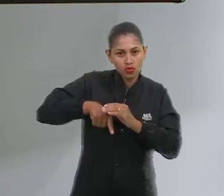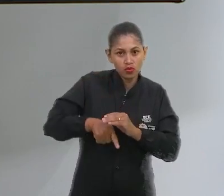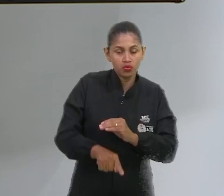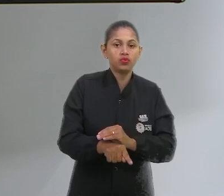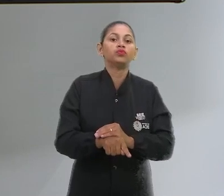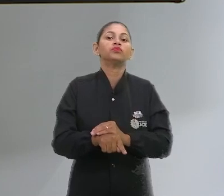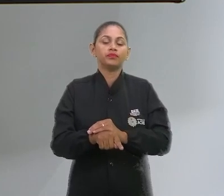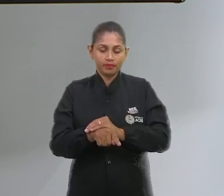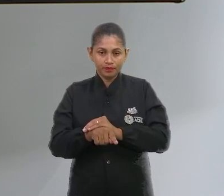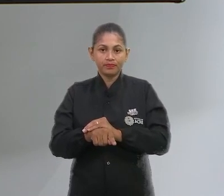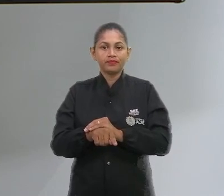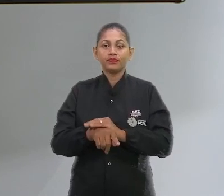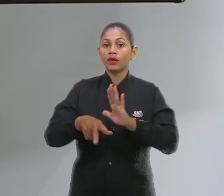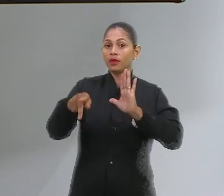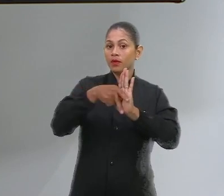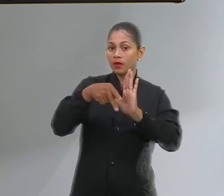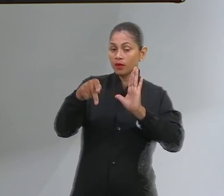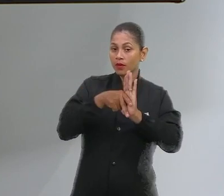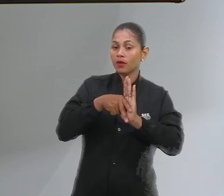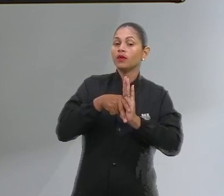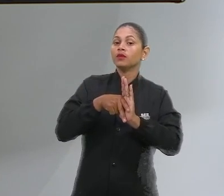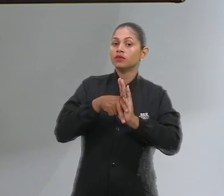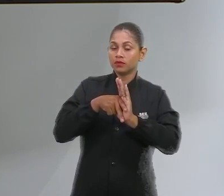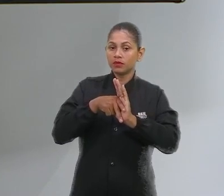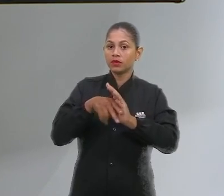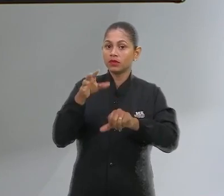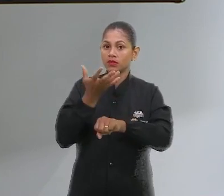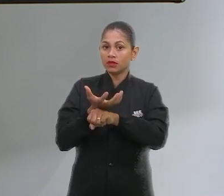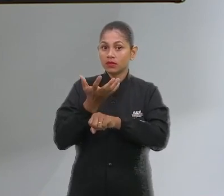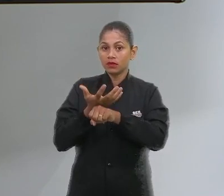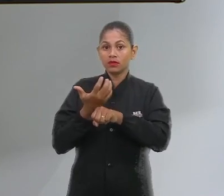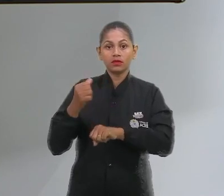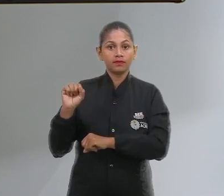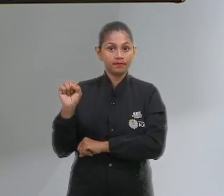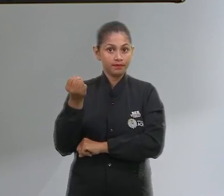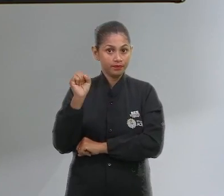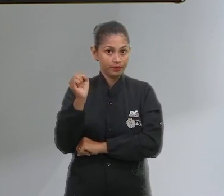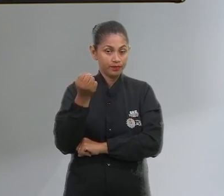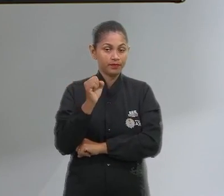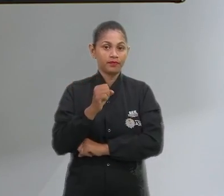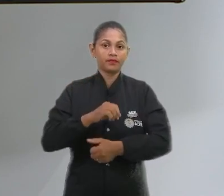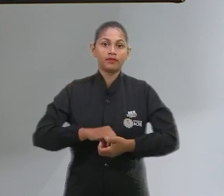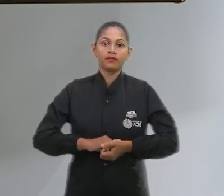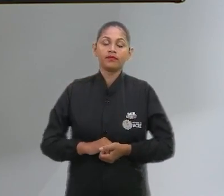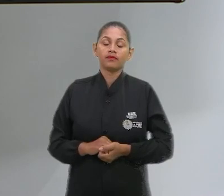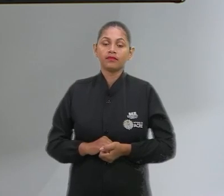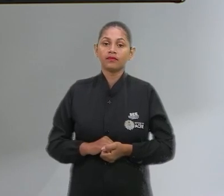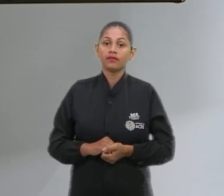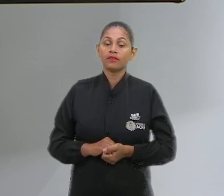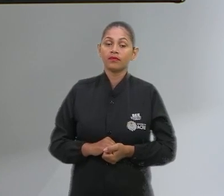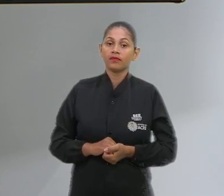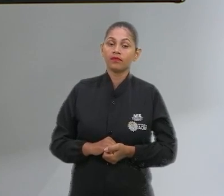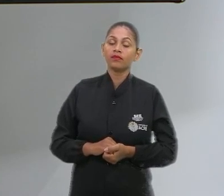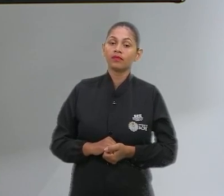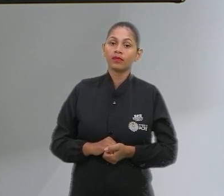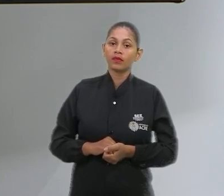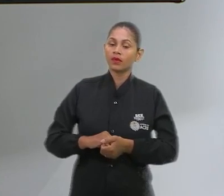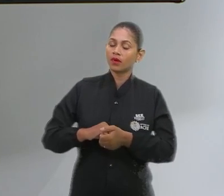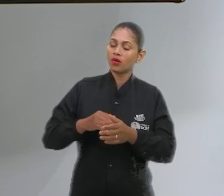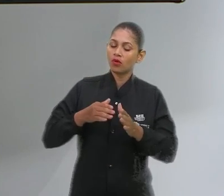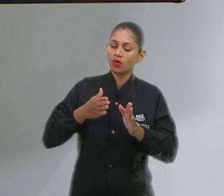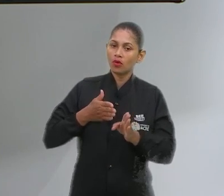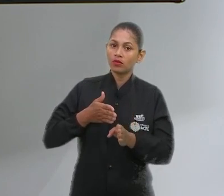aprofundamento, especificamente do componente curricular Sociologia. Esta é uma sequência